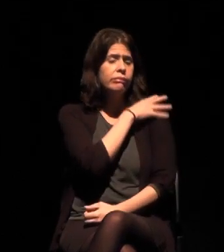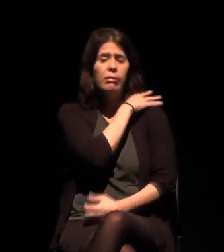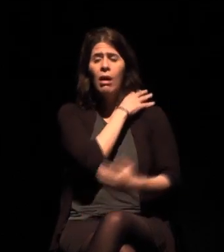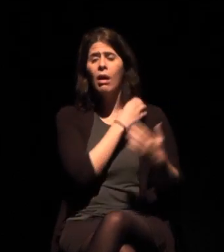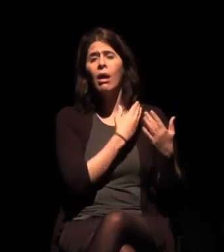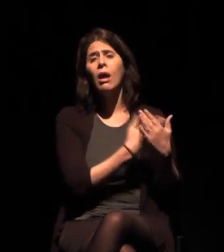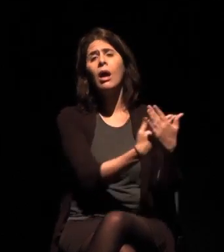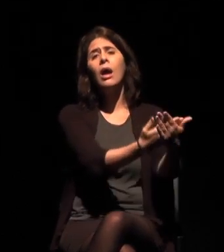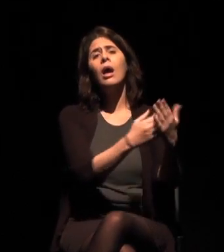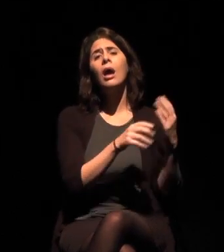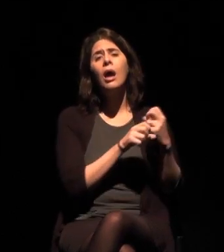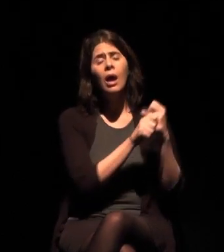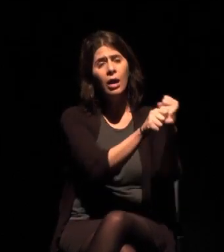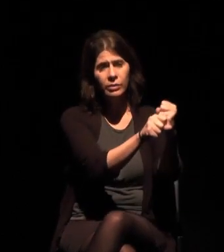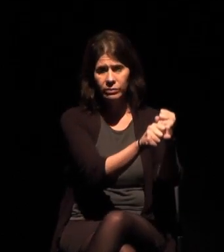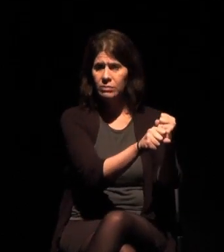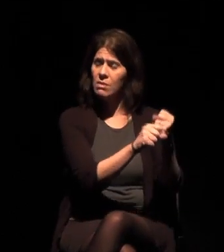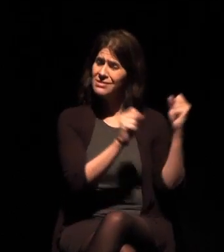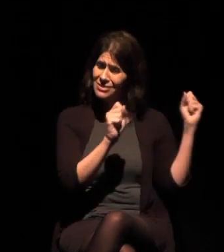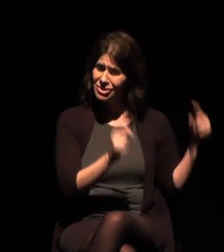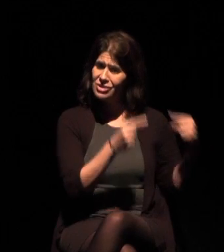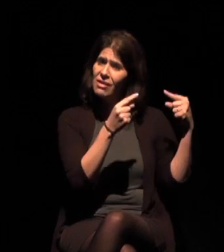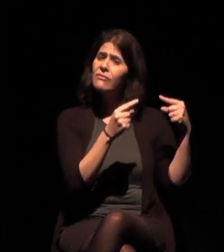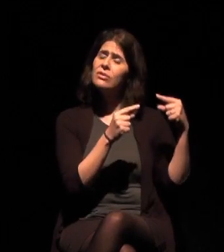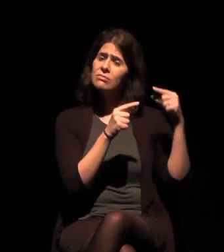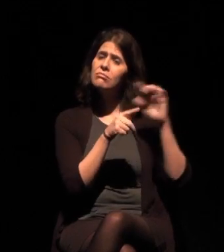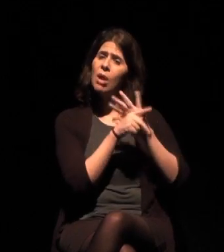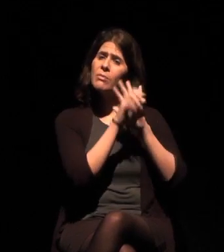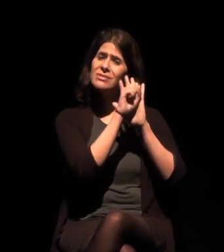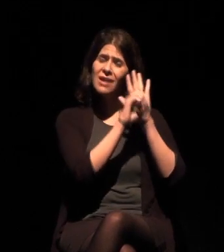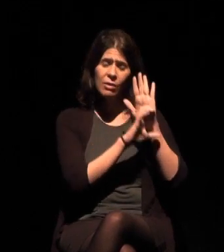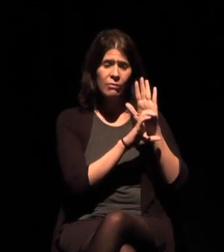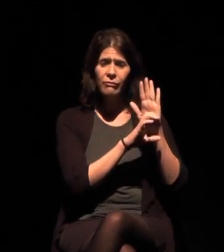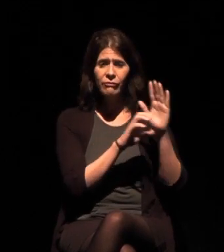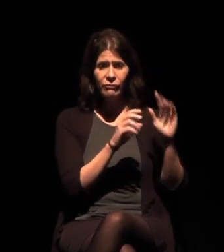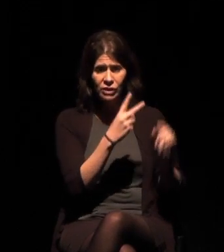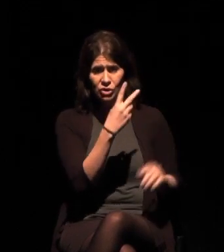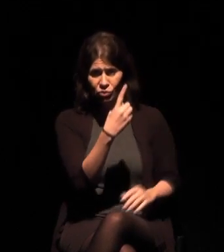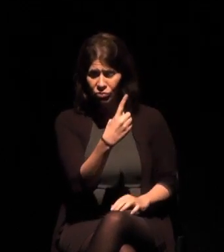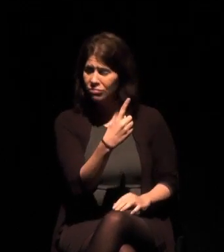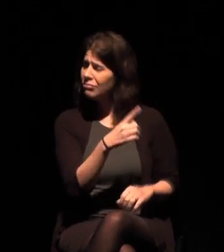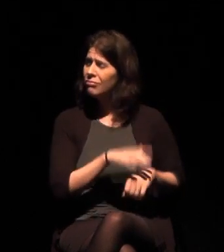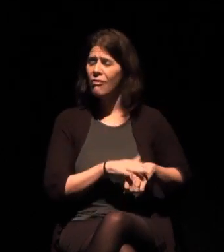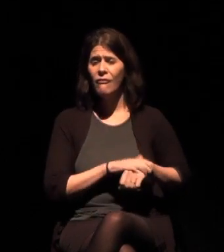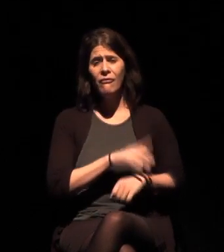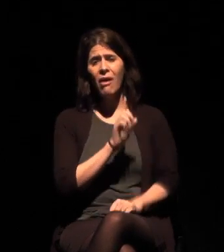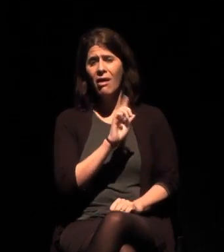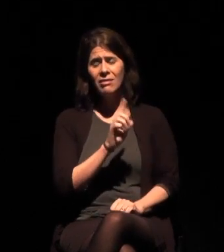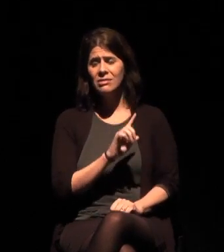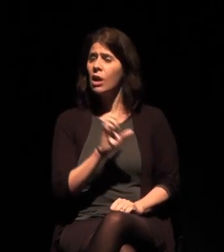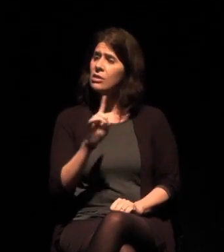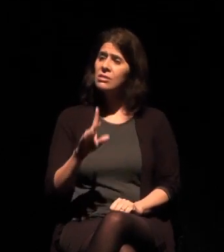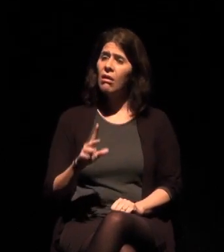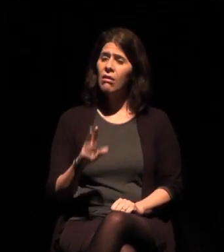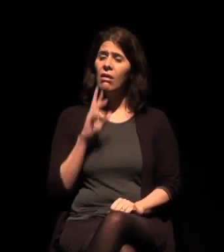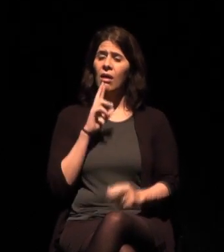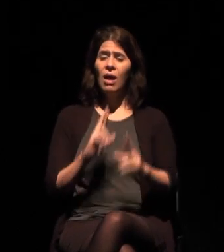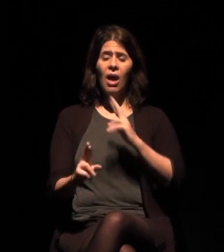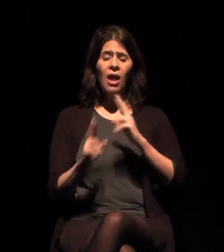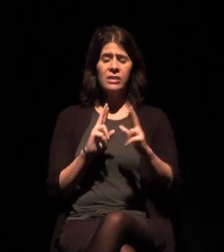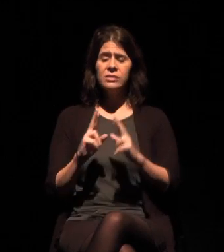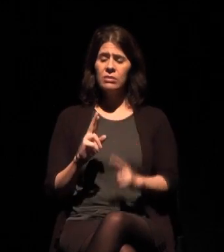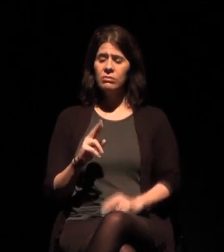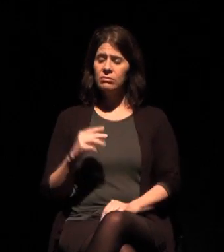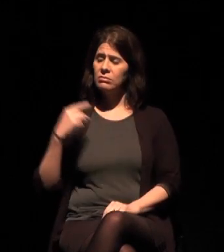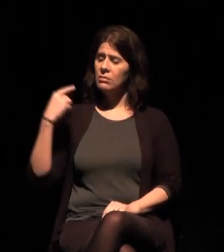do século 21 portanto esse é relação empregador empregado e de facto uma revolução